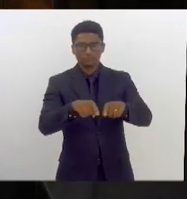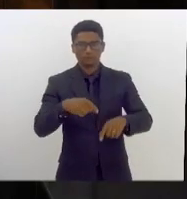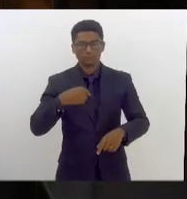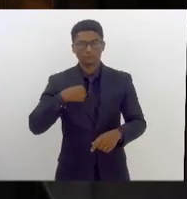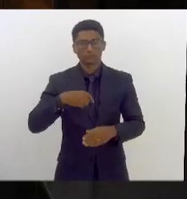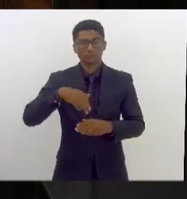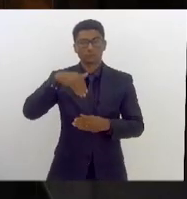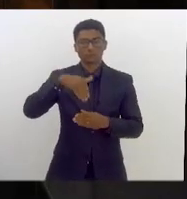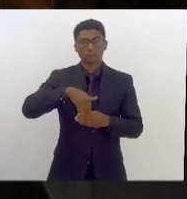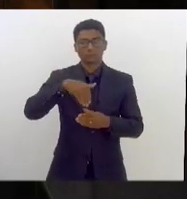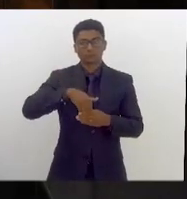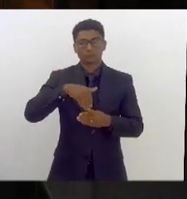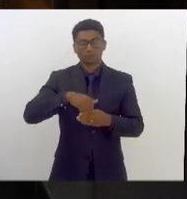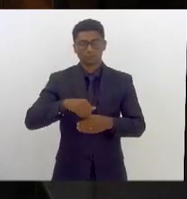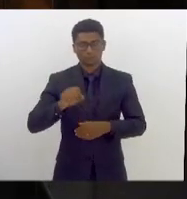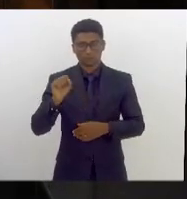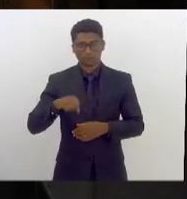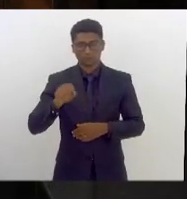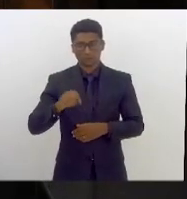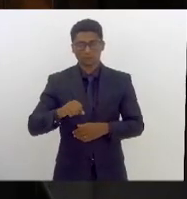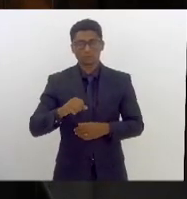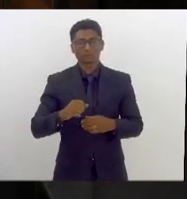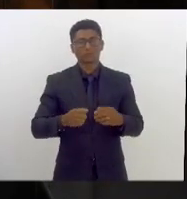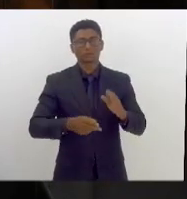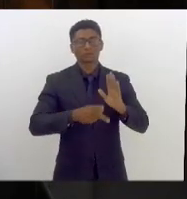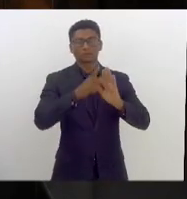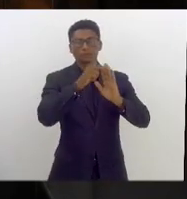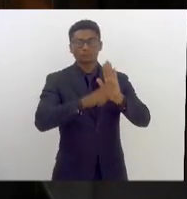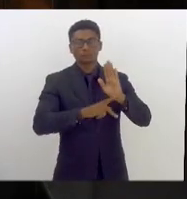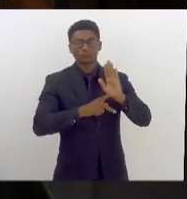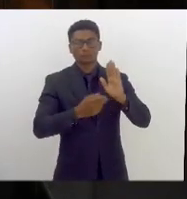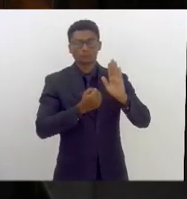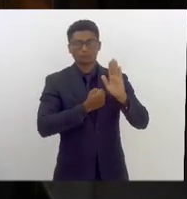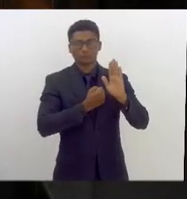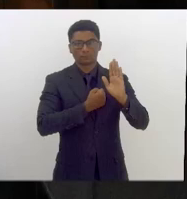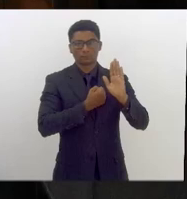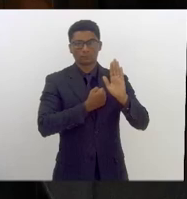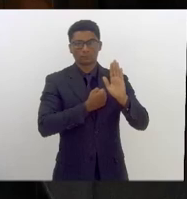meu voto favorável ao projeto de resolução número